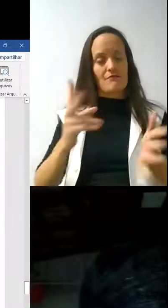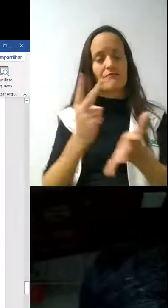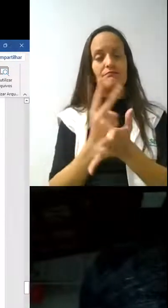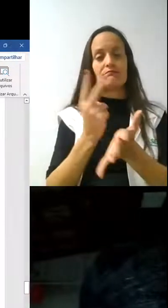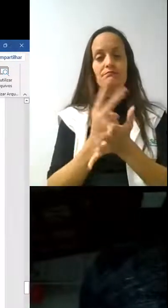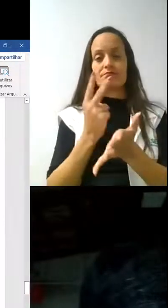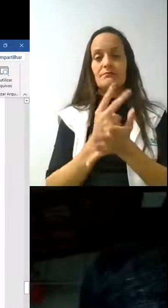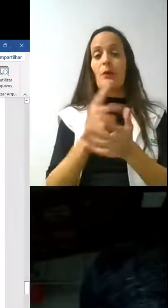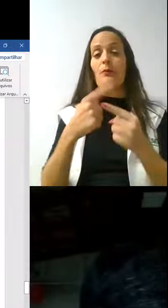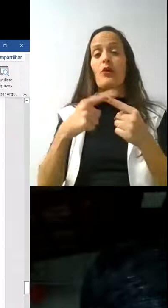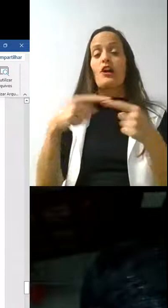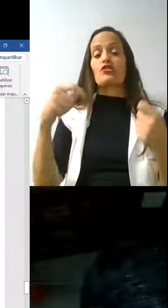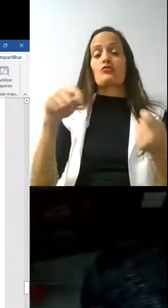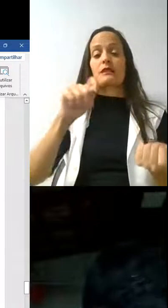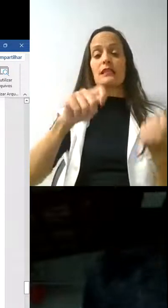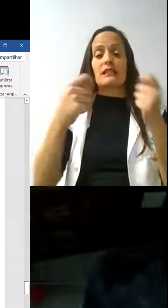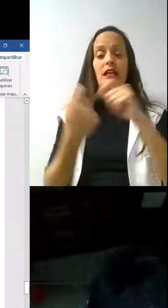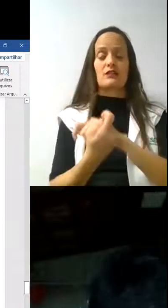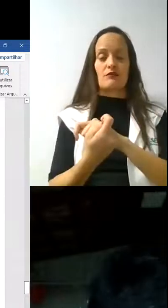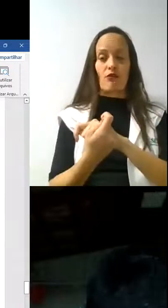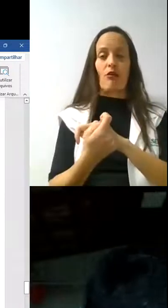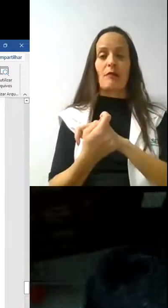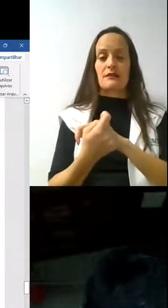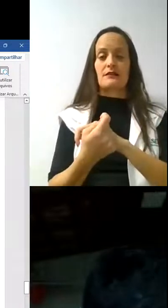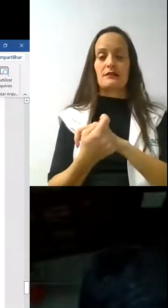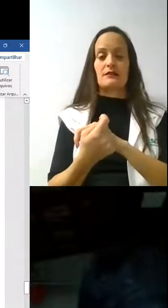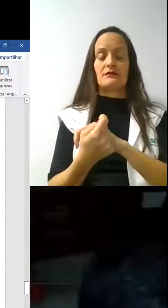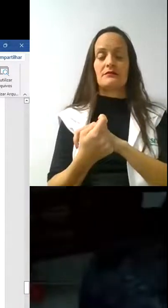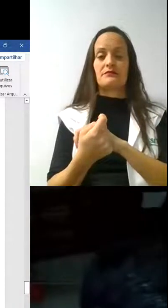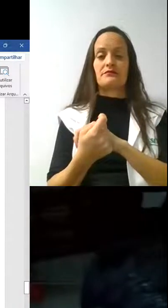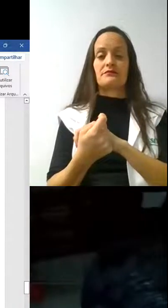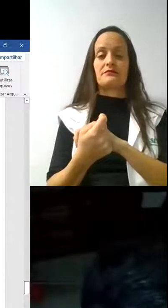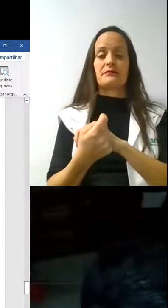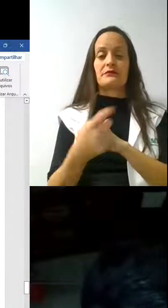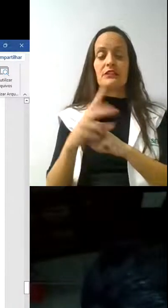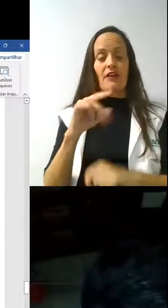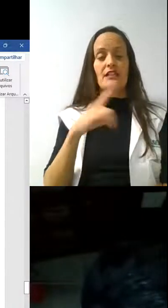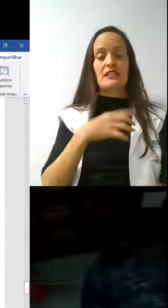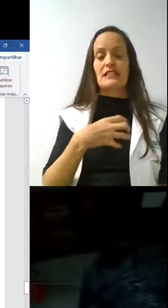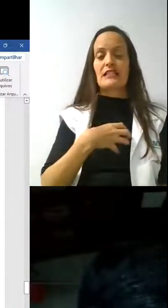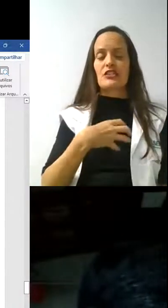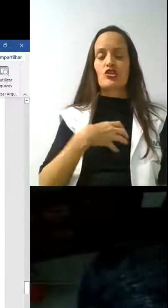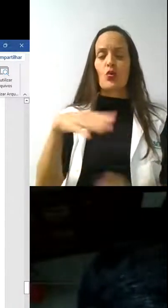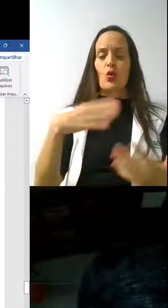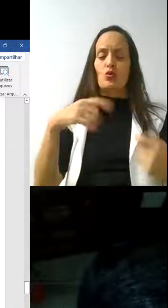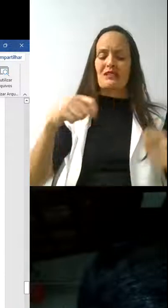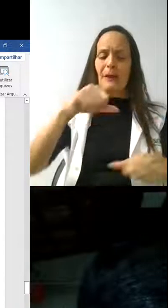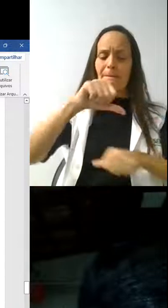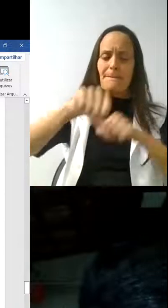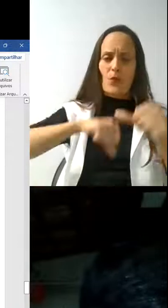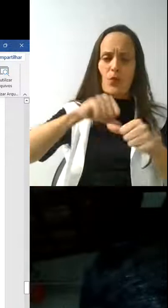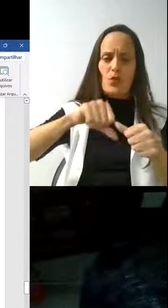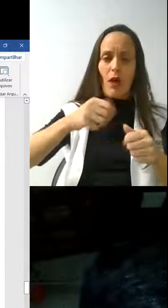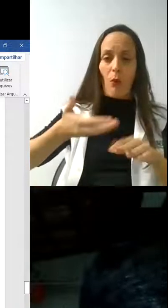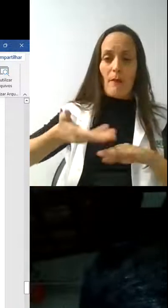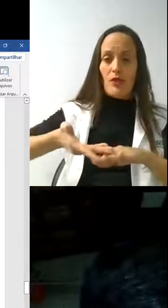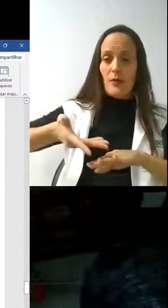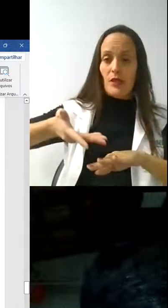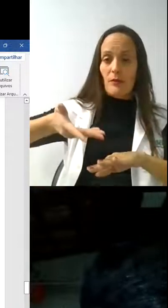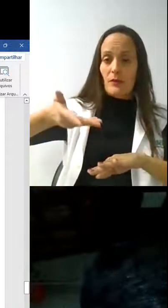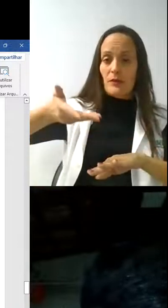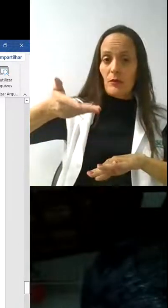converter metro para milímetro, para centímetro, para quilômetro, aí muda, né? Ora a gente vai multiplicar, ora